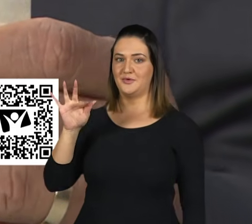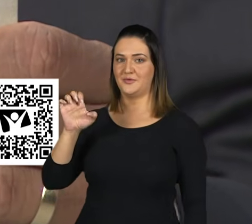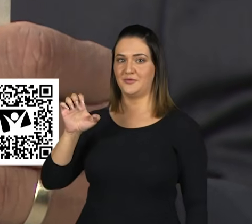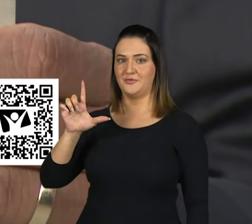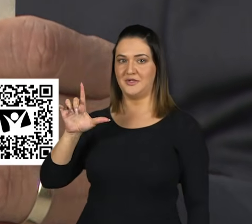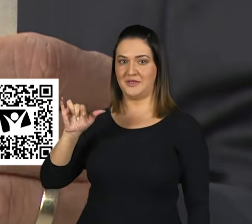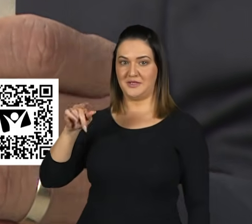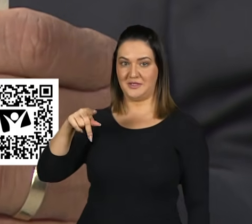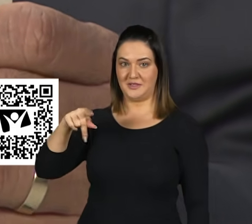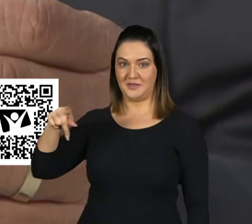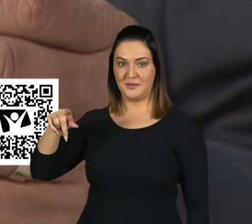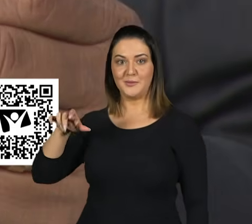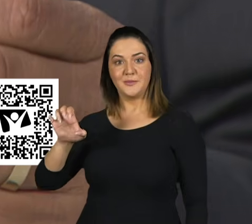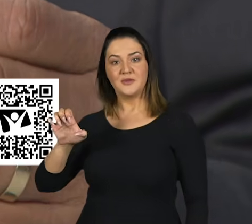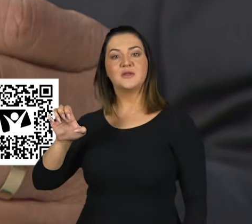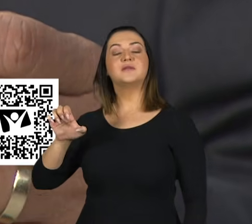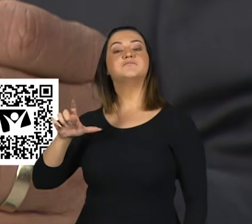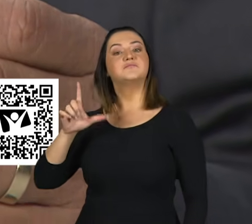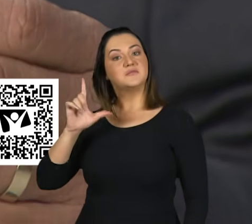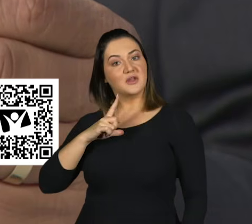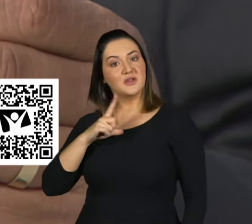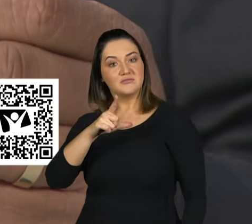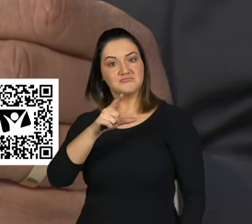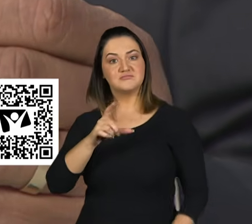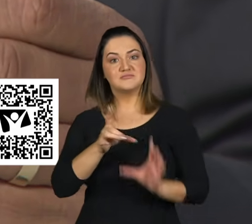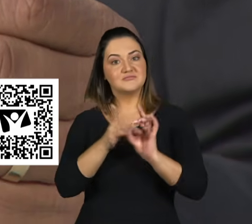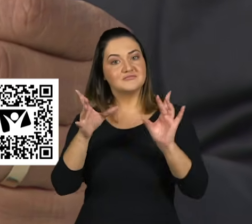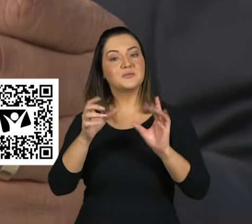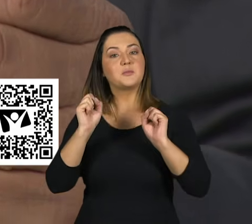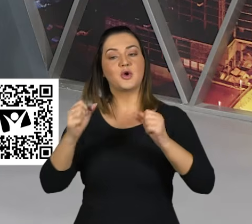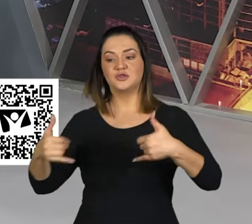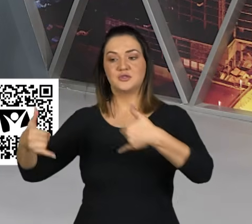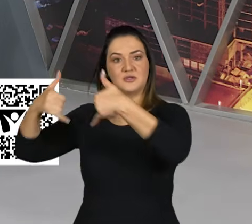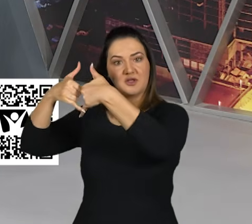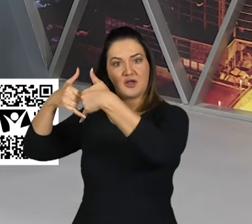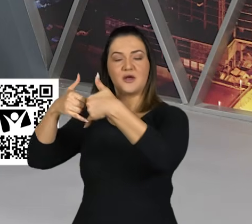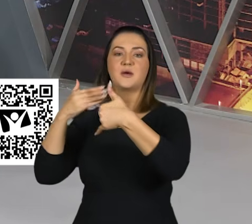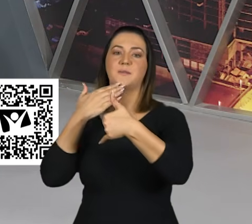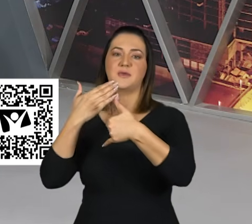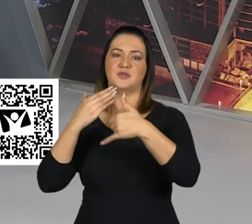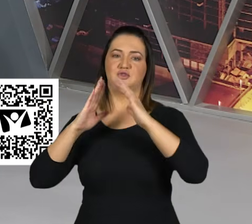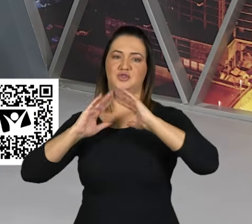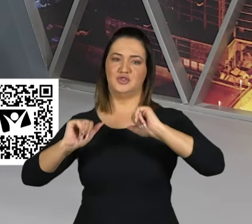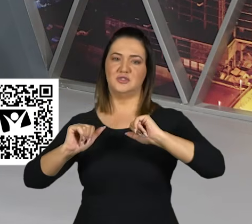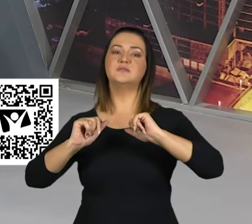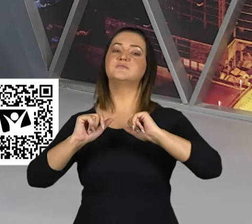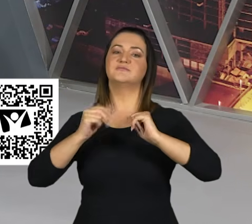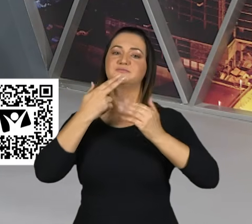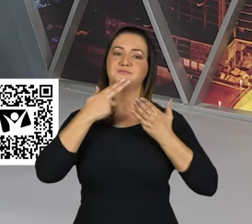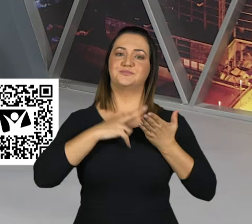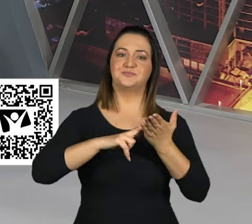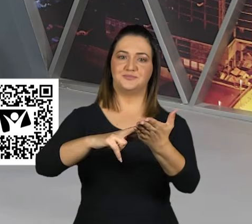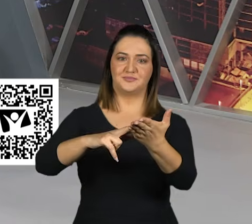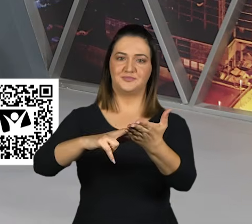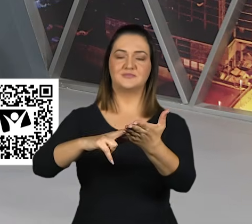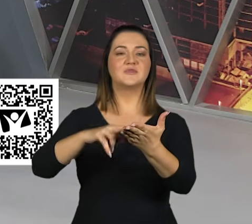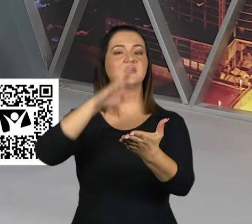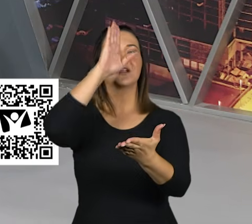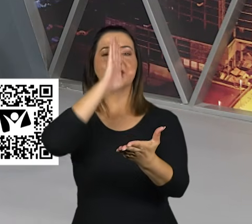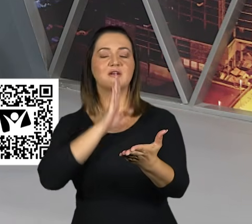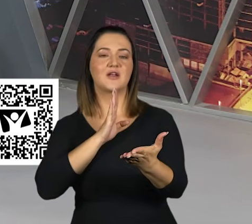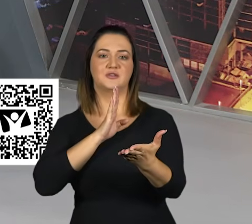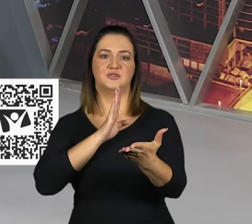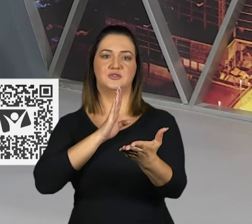está disponível para você aqui no Arena. Você pode ligar para cá, fazer o seu pedido e nós enviaremos até a sua casa.